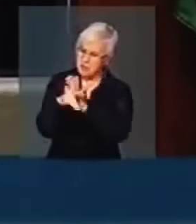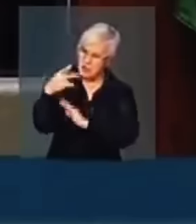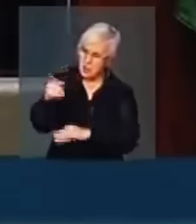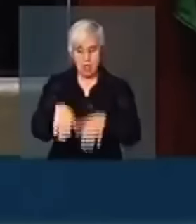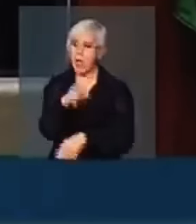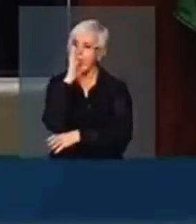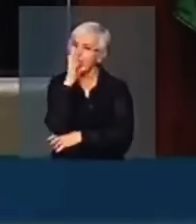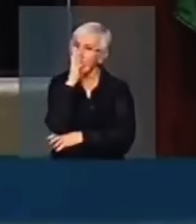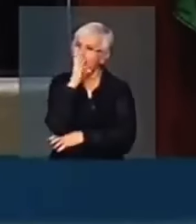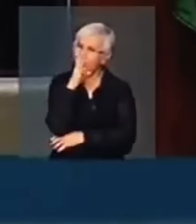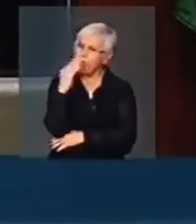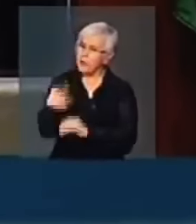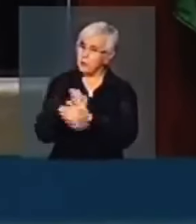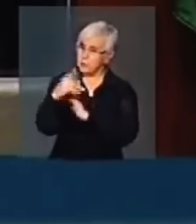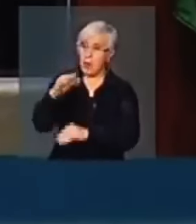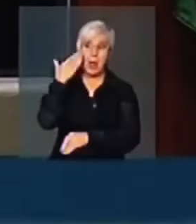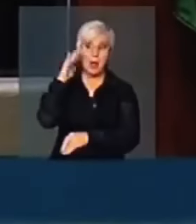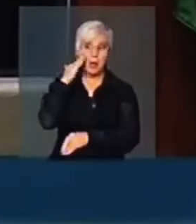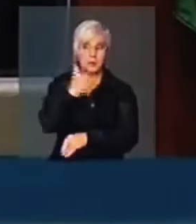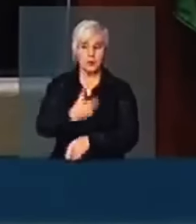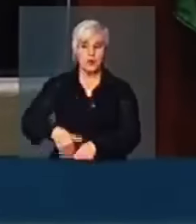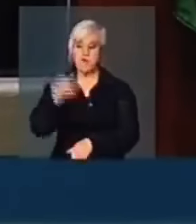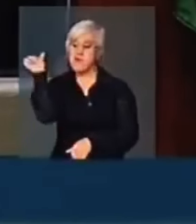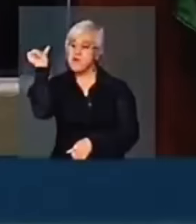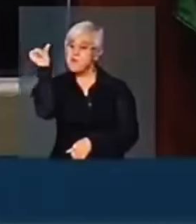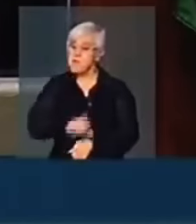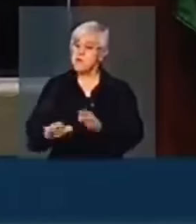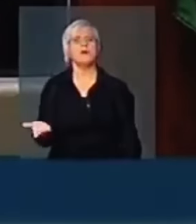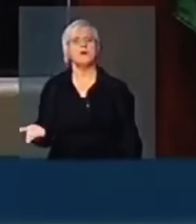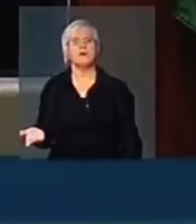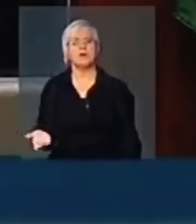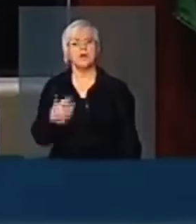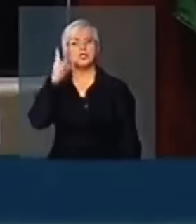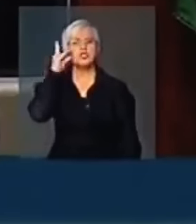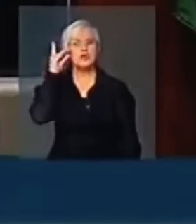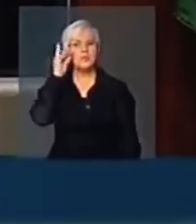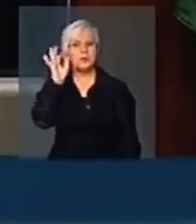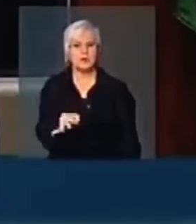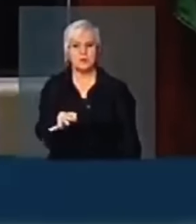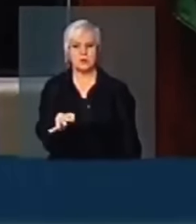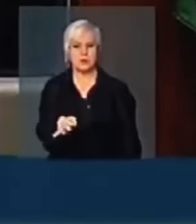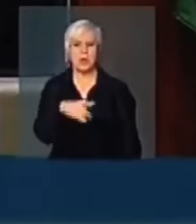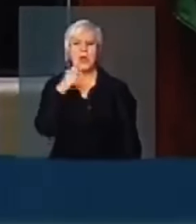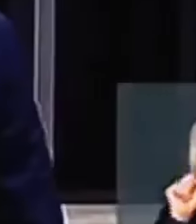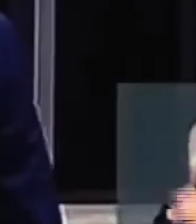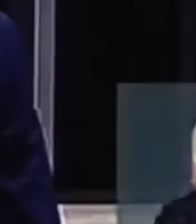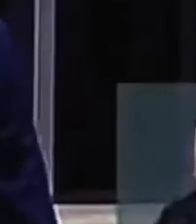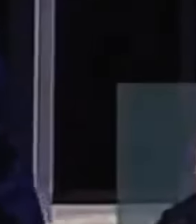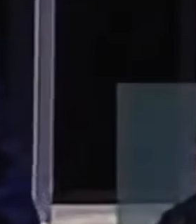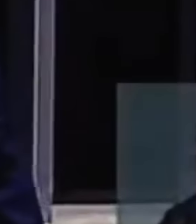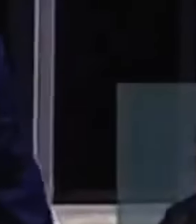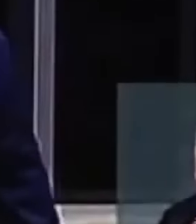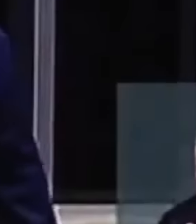E fiquei aqui, fala do teu governo, o governo mais corrupto da história do Brasil. Dilma Rousseff, deve estar envergonhada sim, Vossa Excelência, por